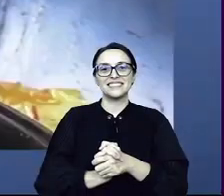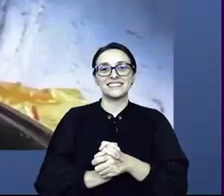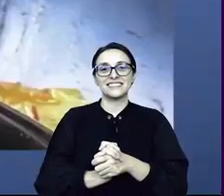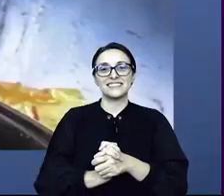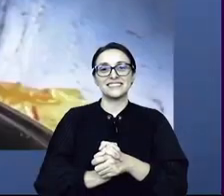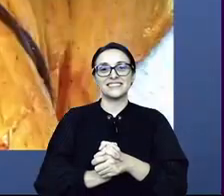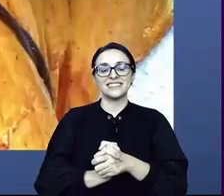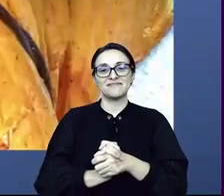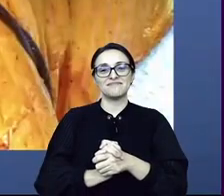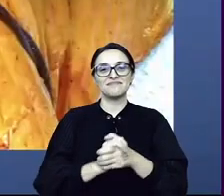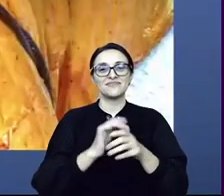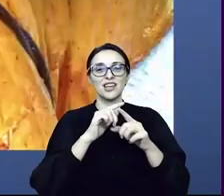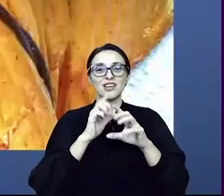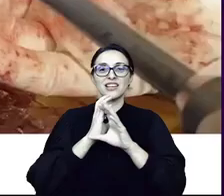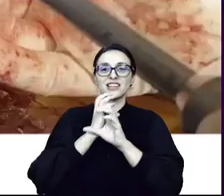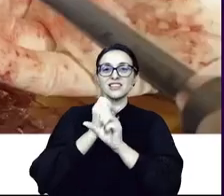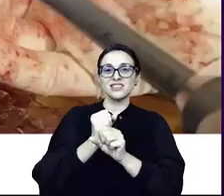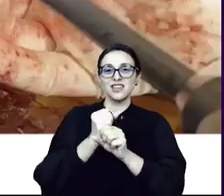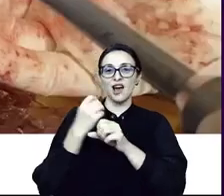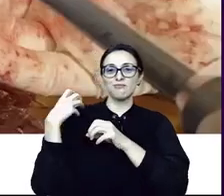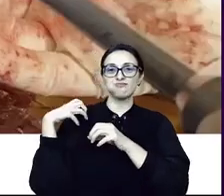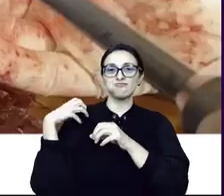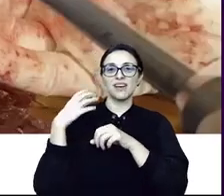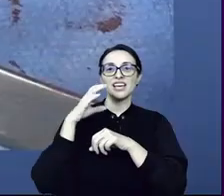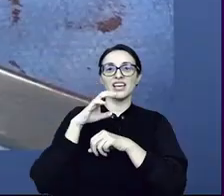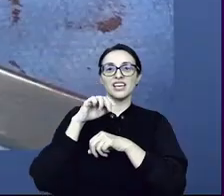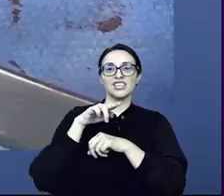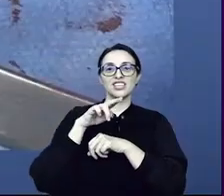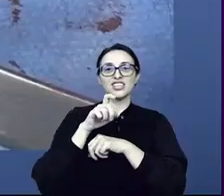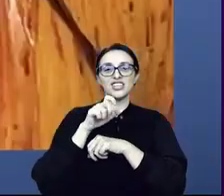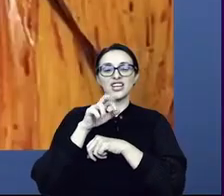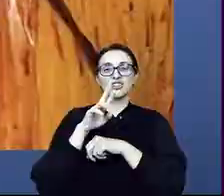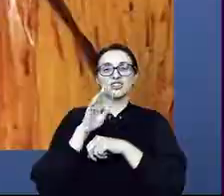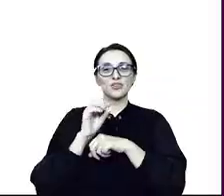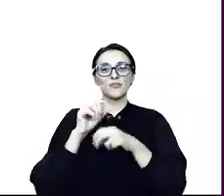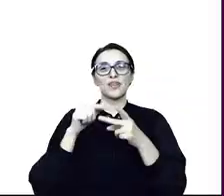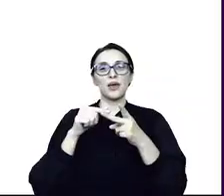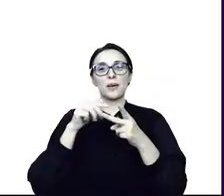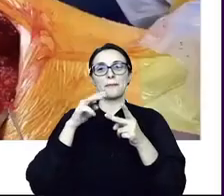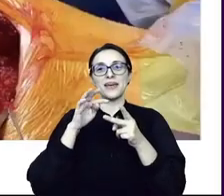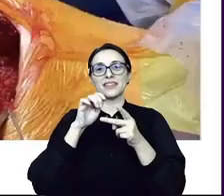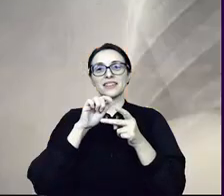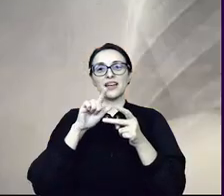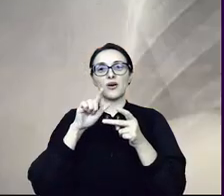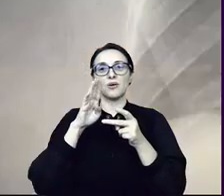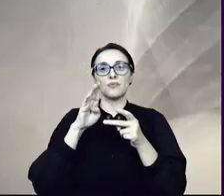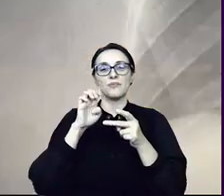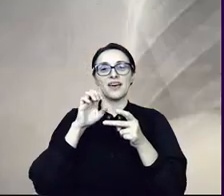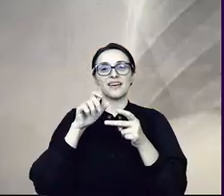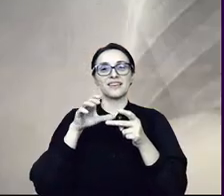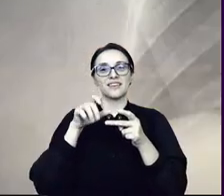Eu calculei aproximadamente um enxerto para poder colocar, usei um metalback com enxerto posterior.